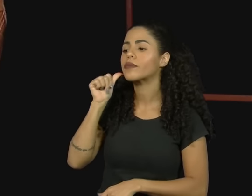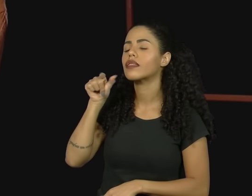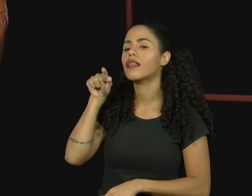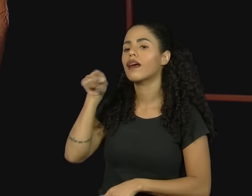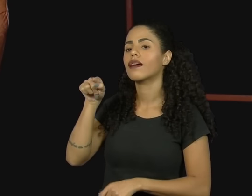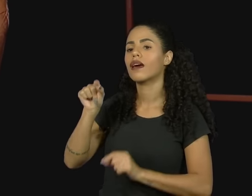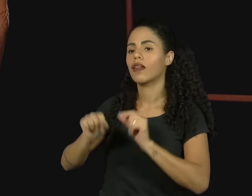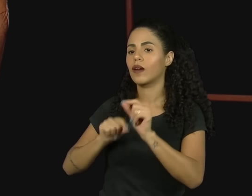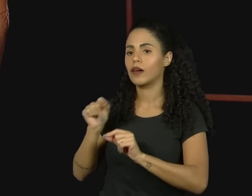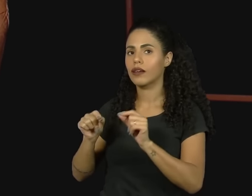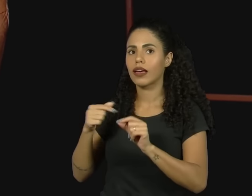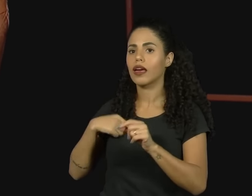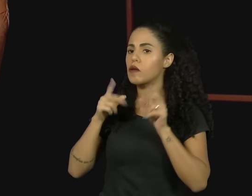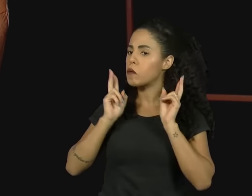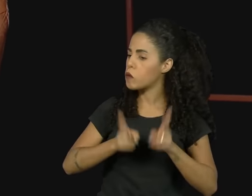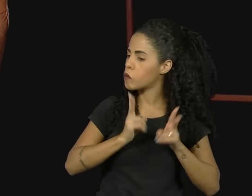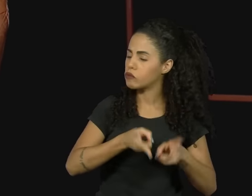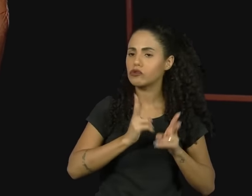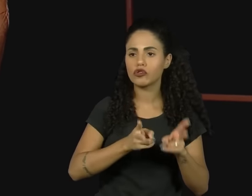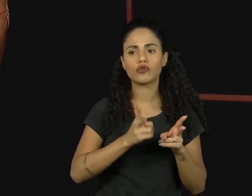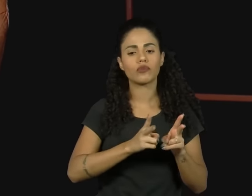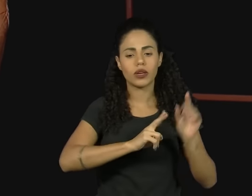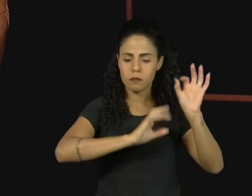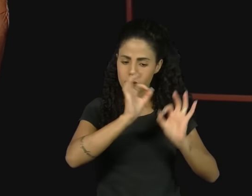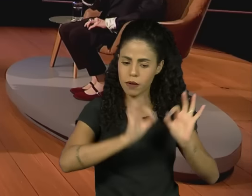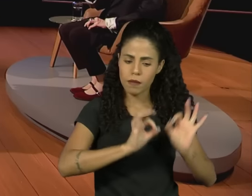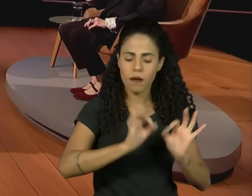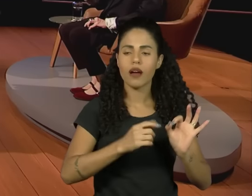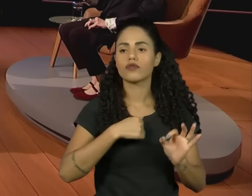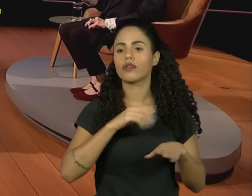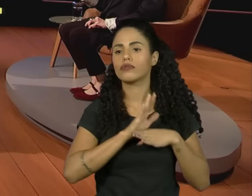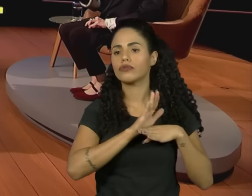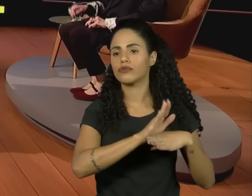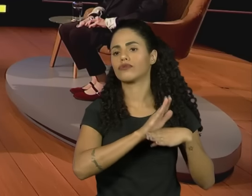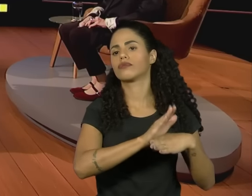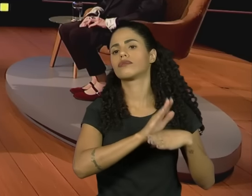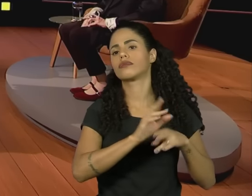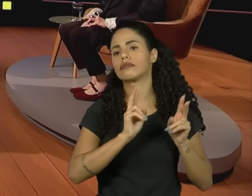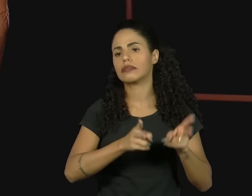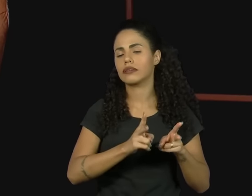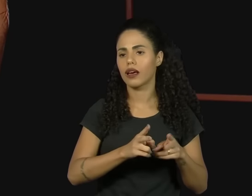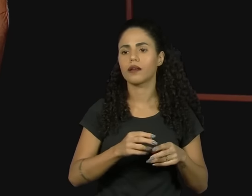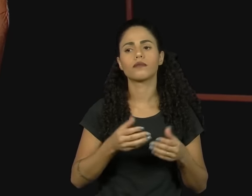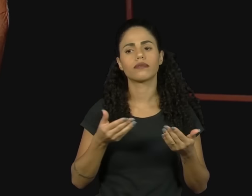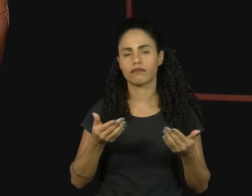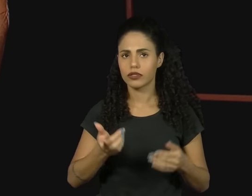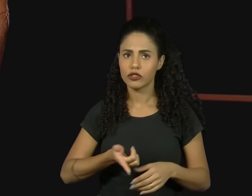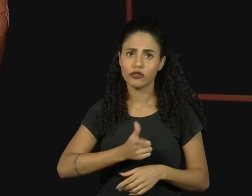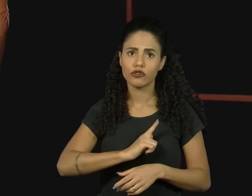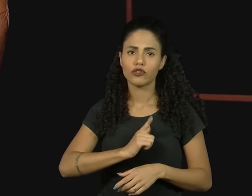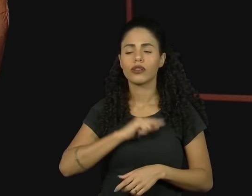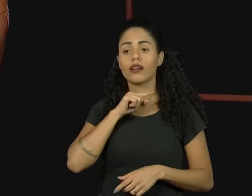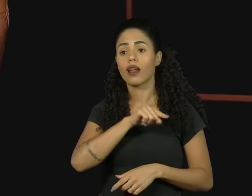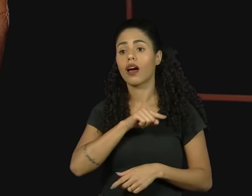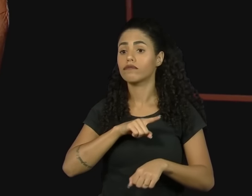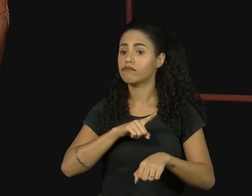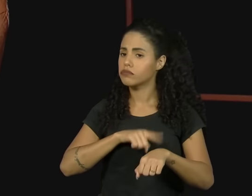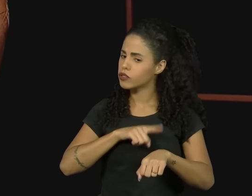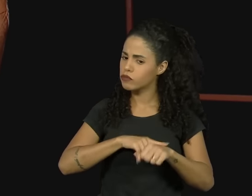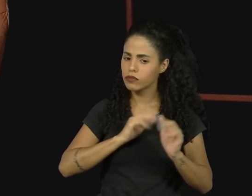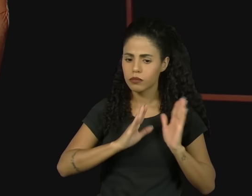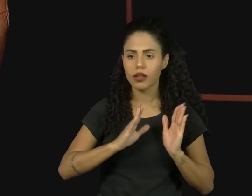eu continuei na Editora Abril só de colaboradora, escrevia uma coluna. Tem uma hora que eu dei